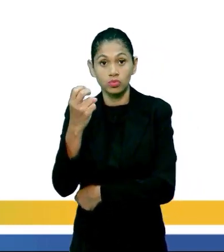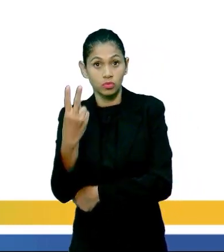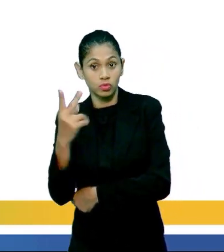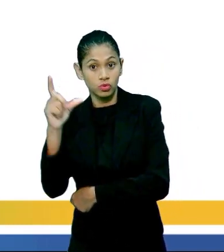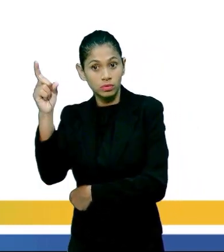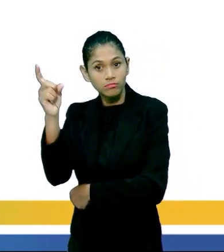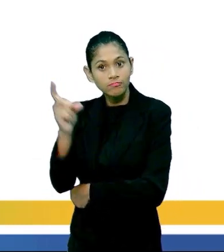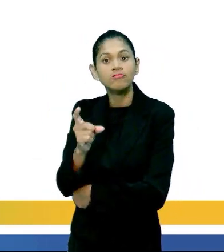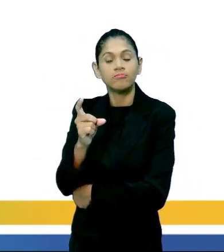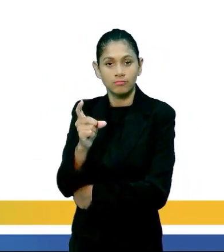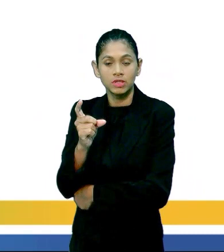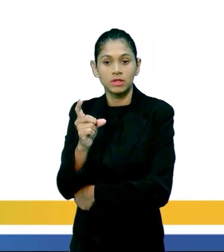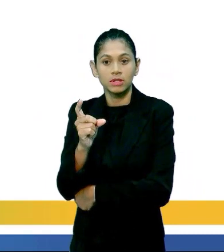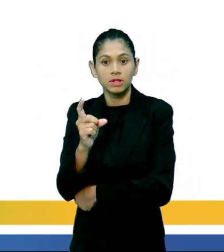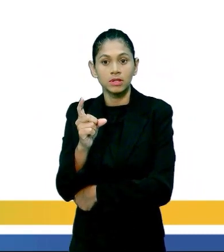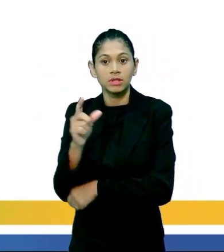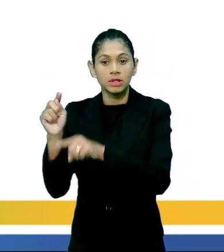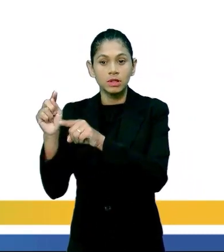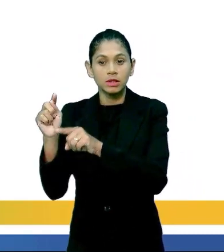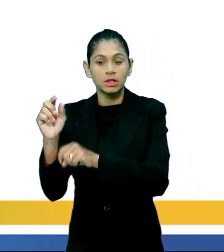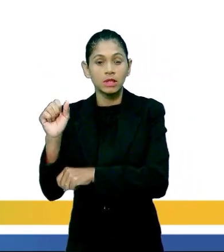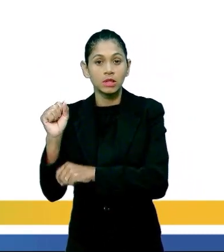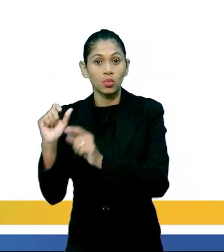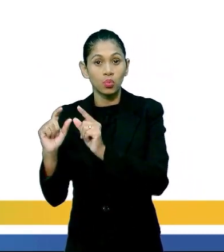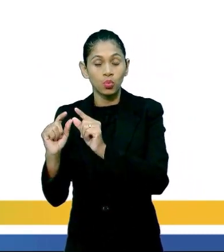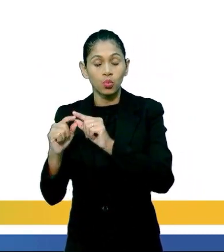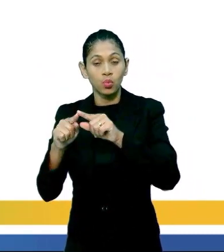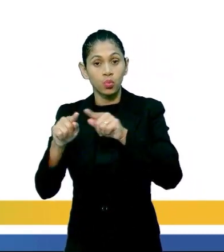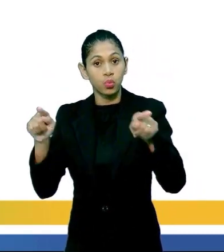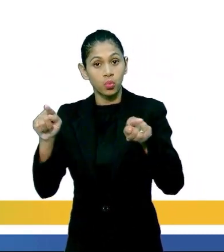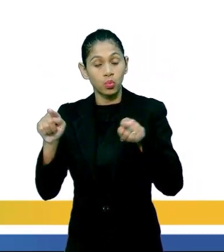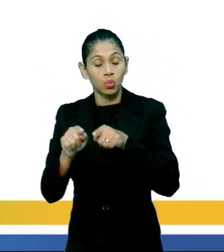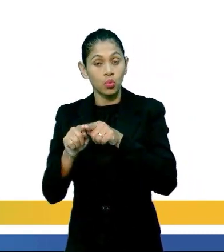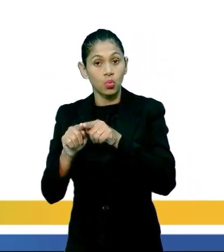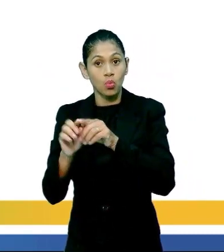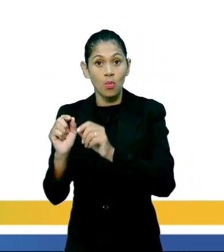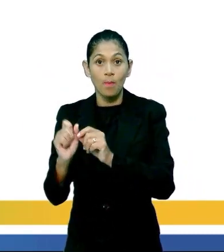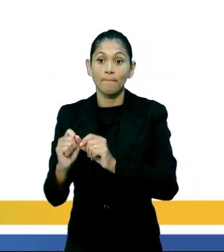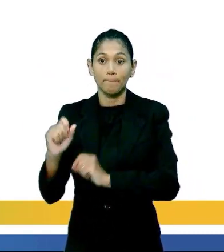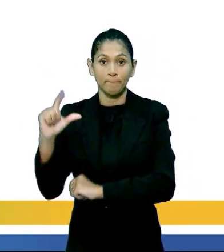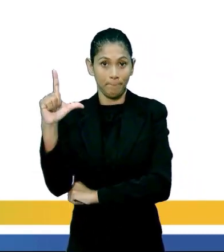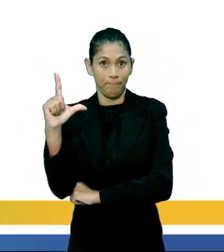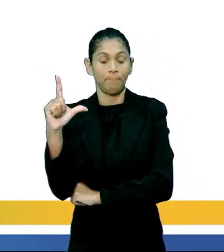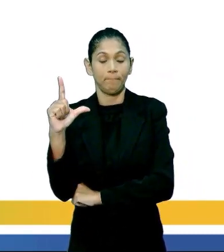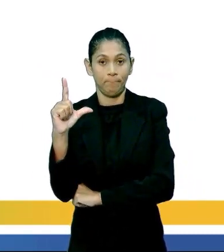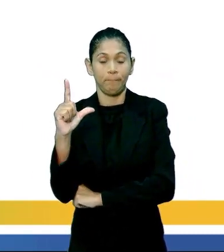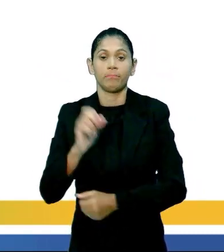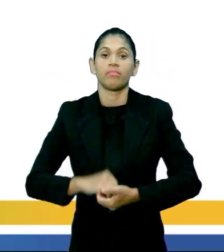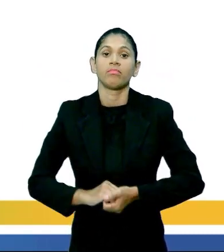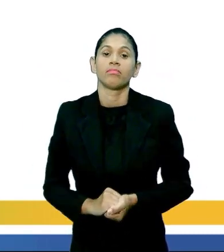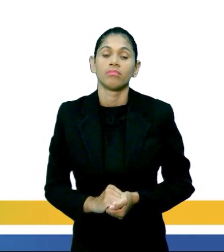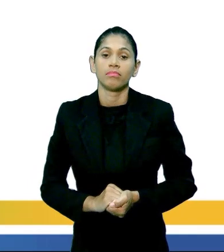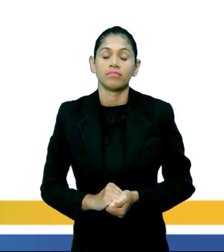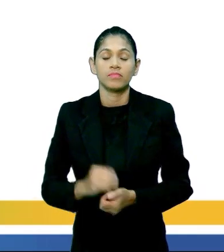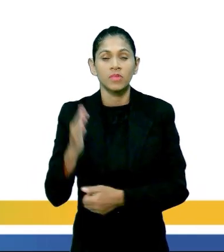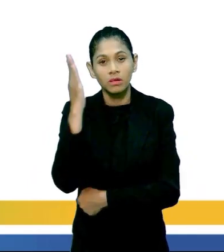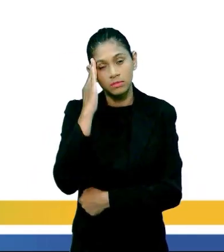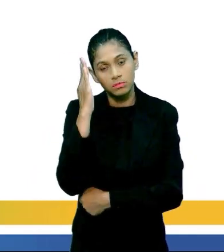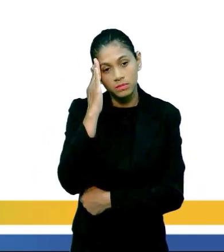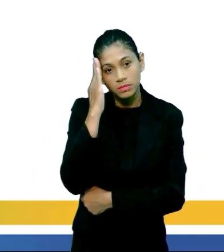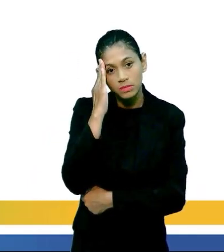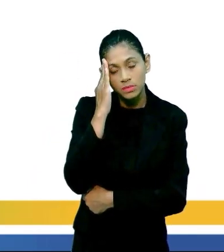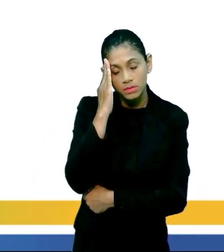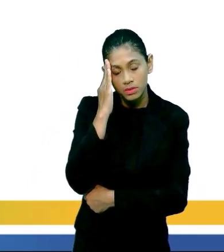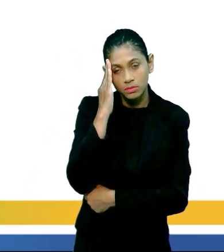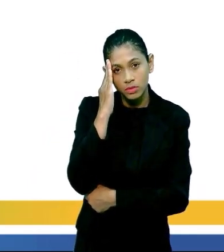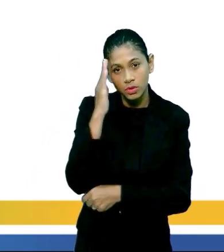ela é 2 vezes maior. Ou seja, se nós não sabemos a aresta menor e sabemos que a aresta maior é 2